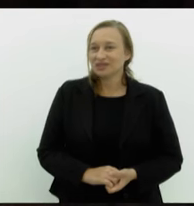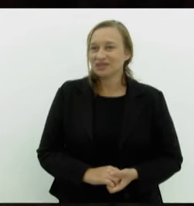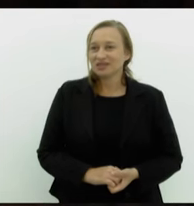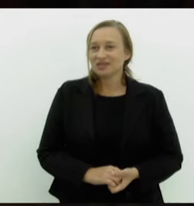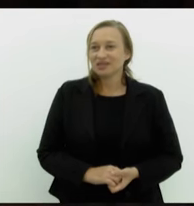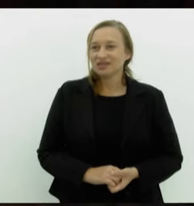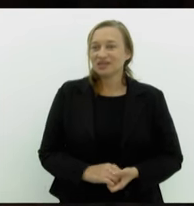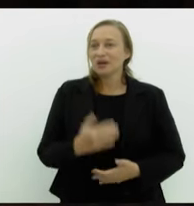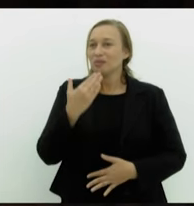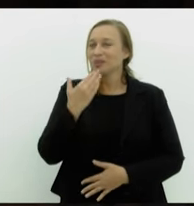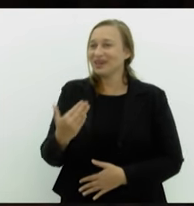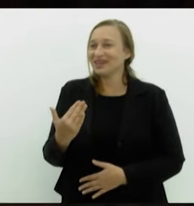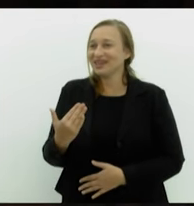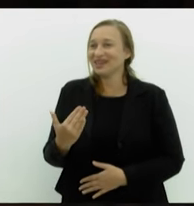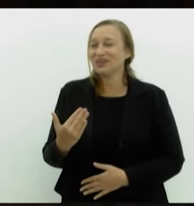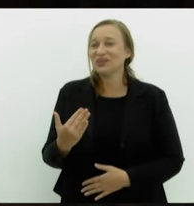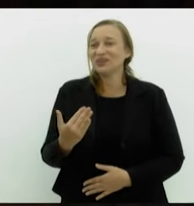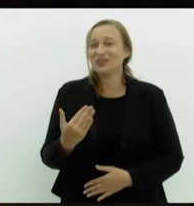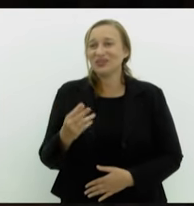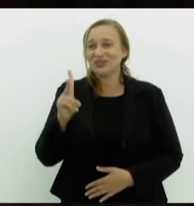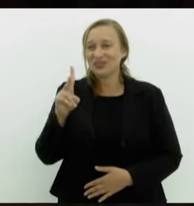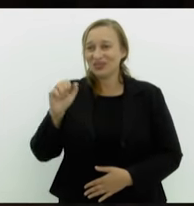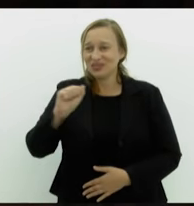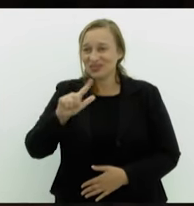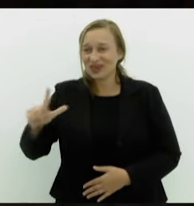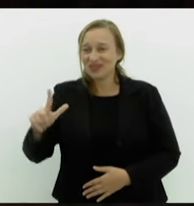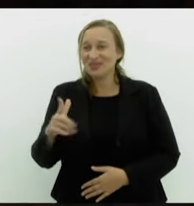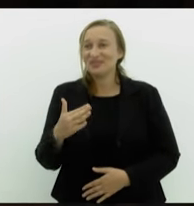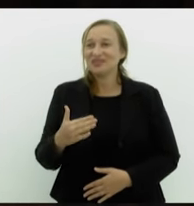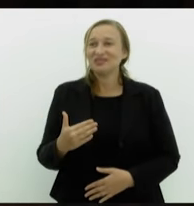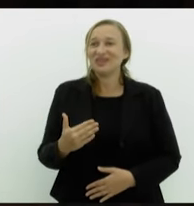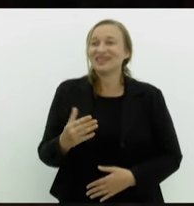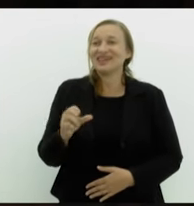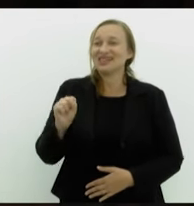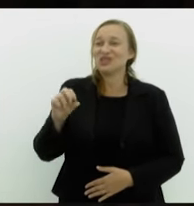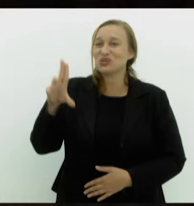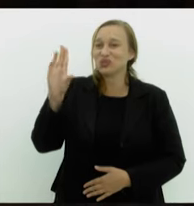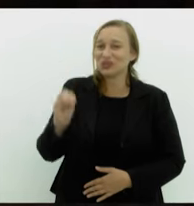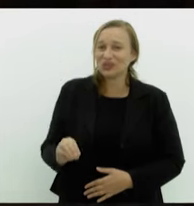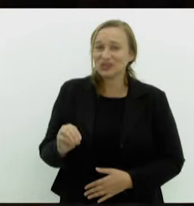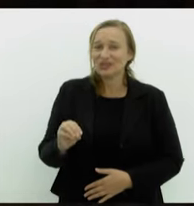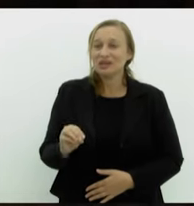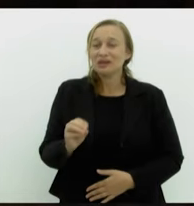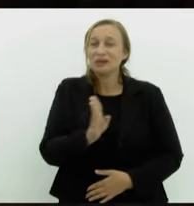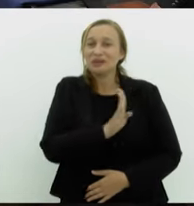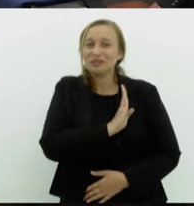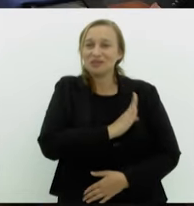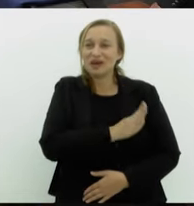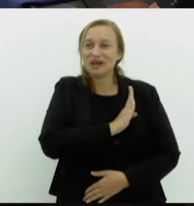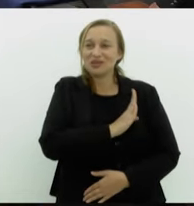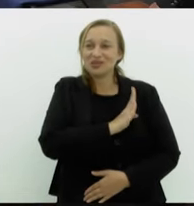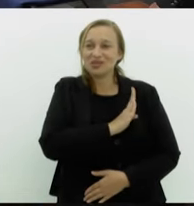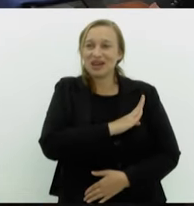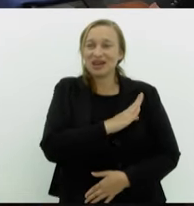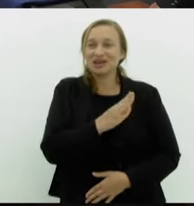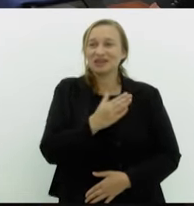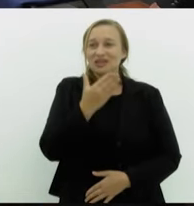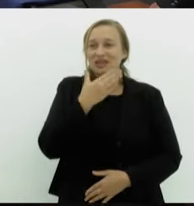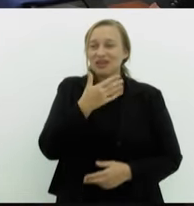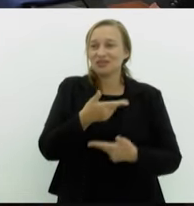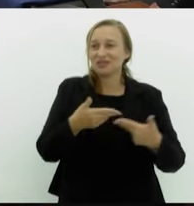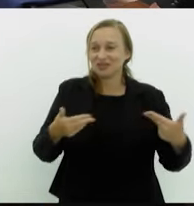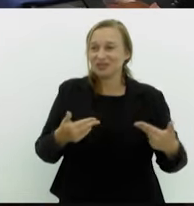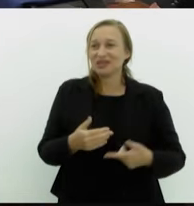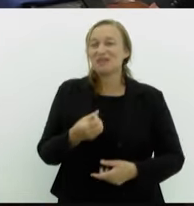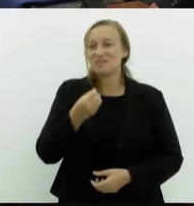carreta de maracujá para cá, tá, Val? Para a gente fazer maracujá. Para a gente fazer aqui suco